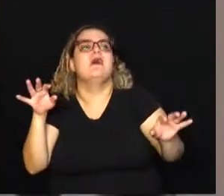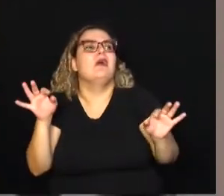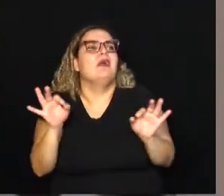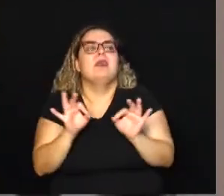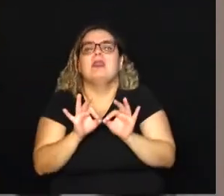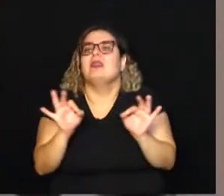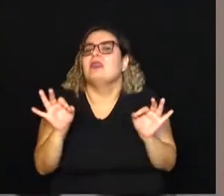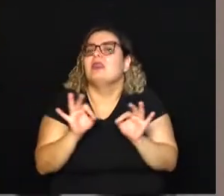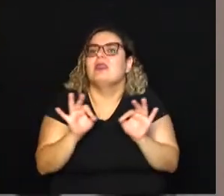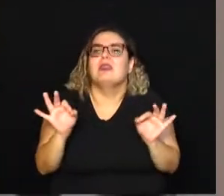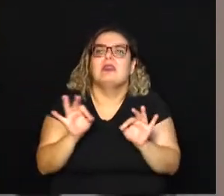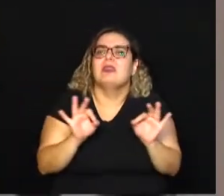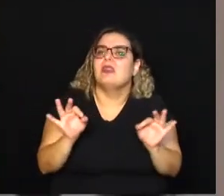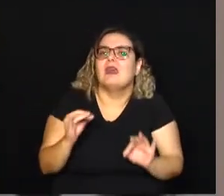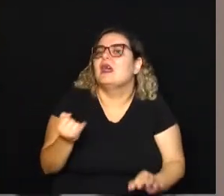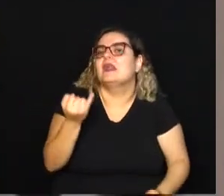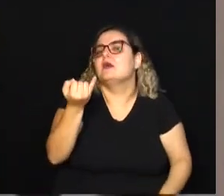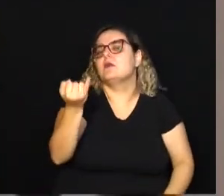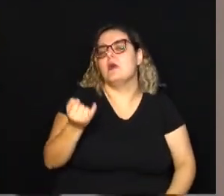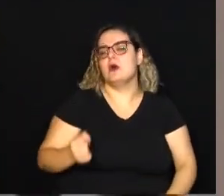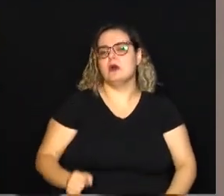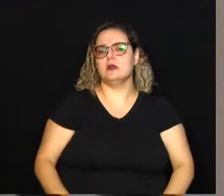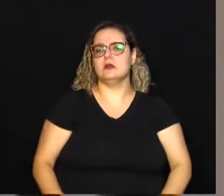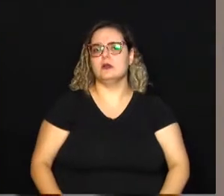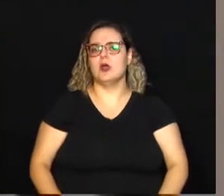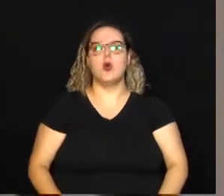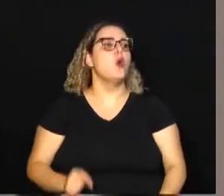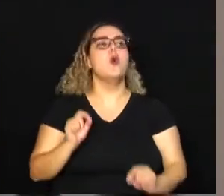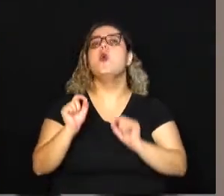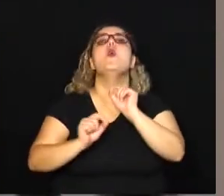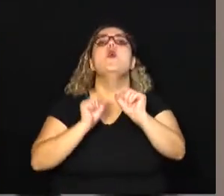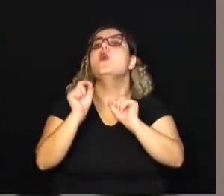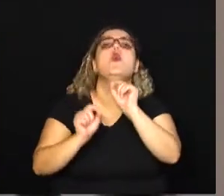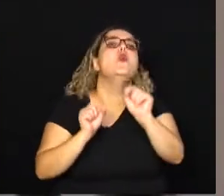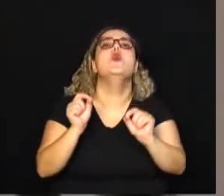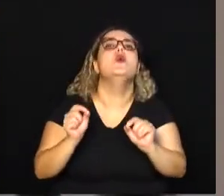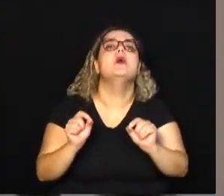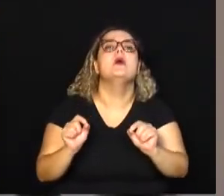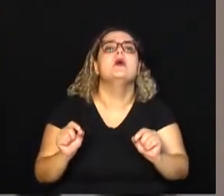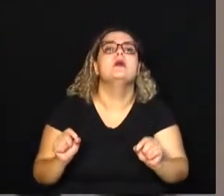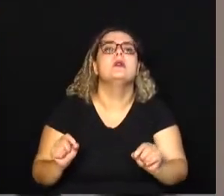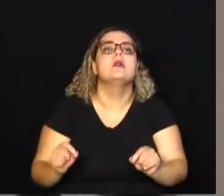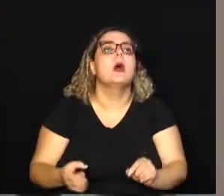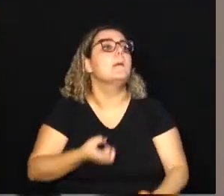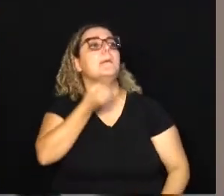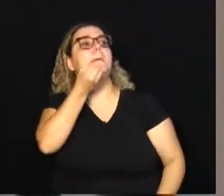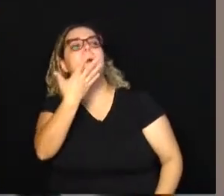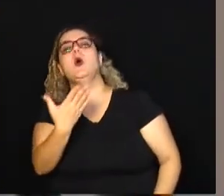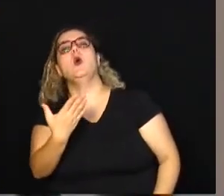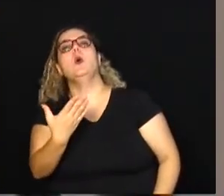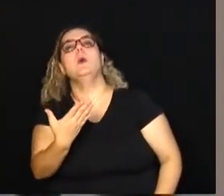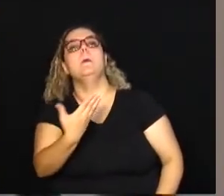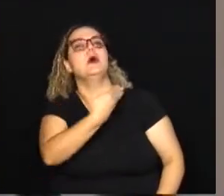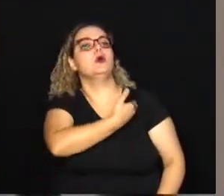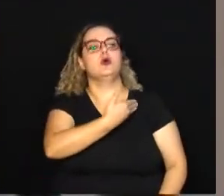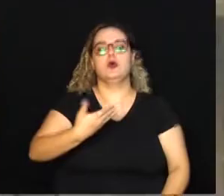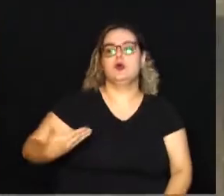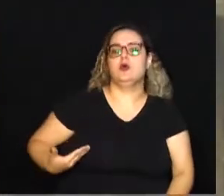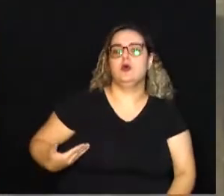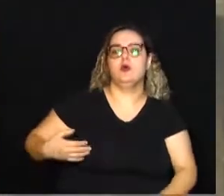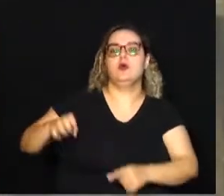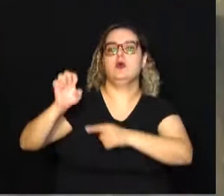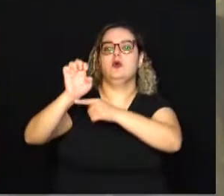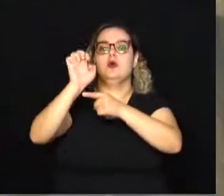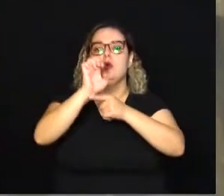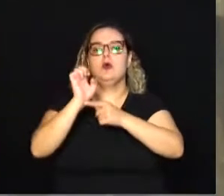disso importa. Importa o que está interessando mais para o governador do Estado. Maria Tereza.